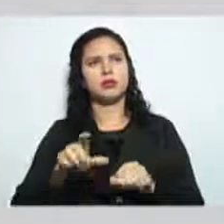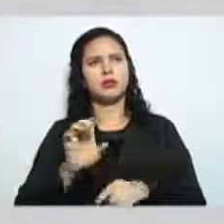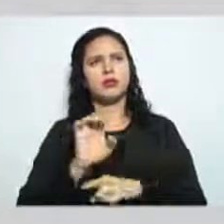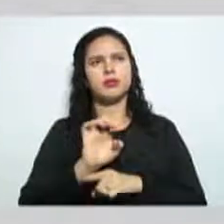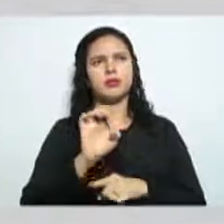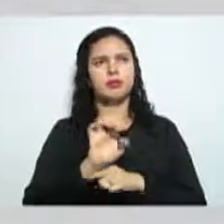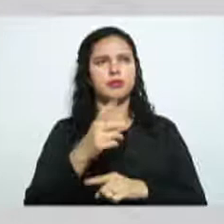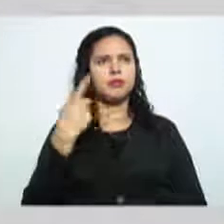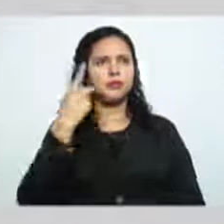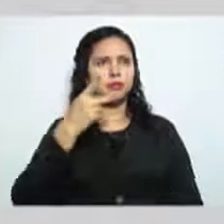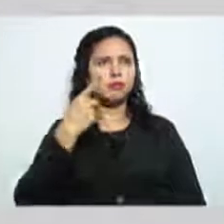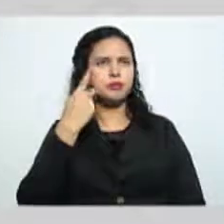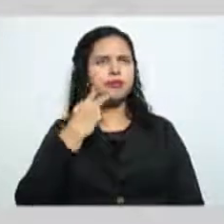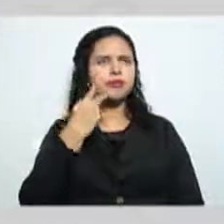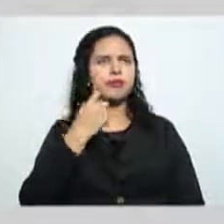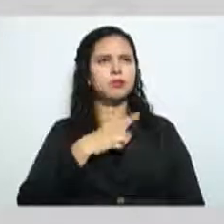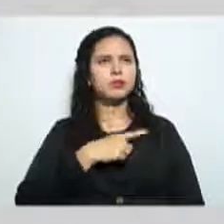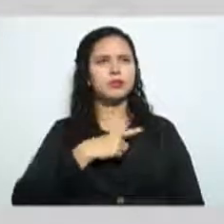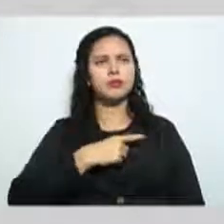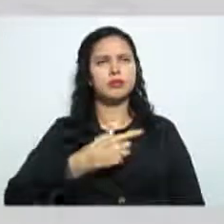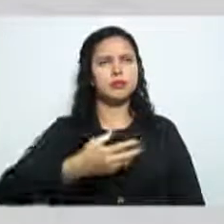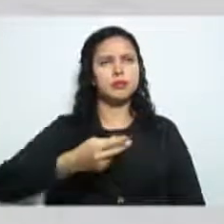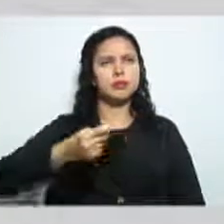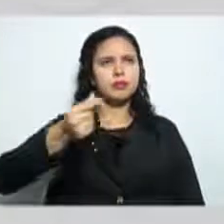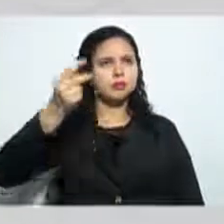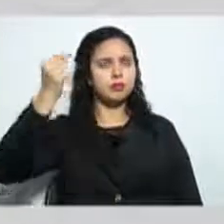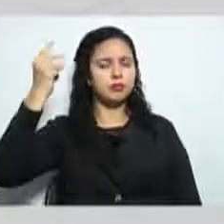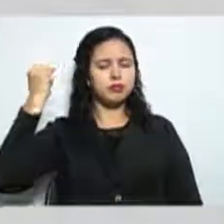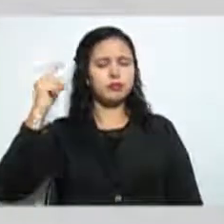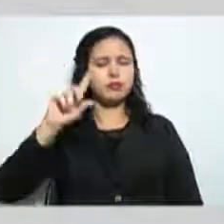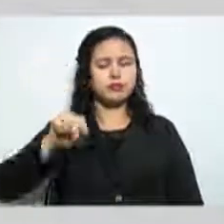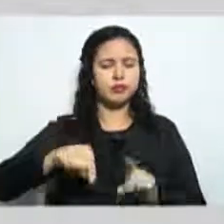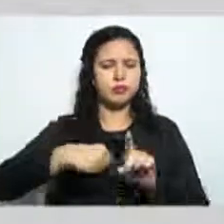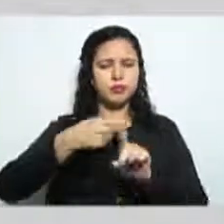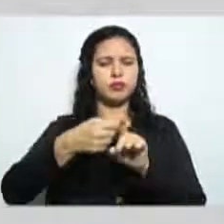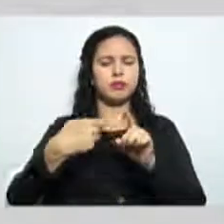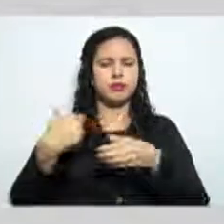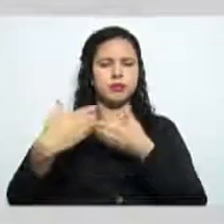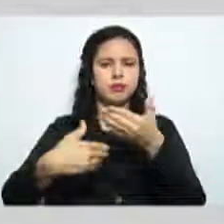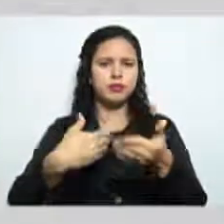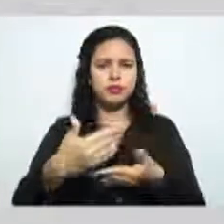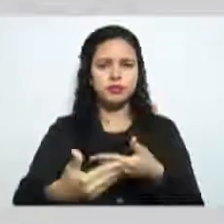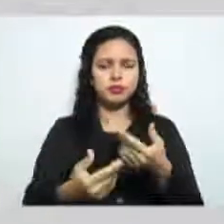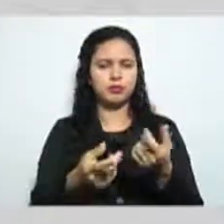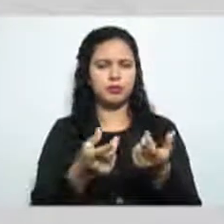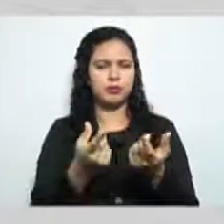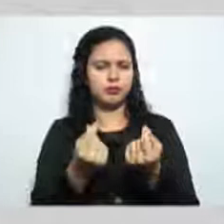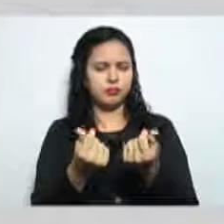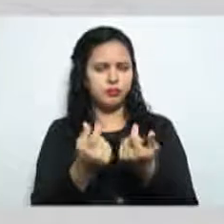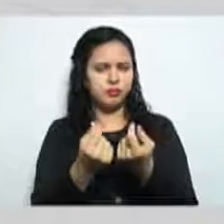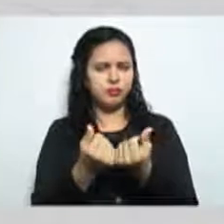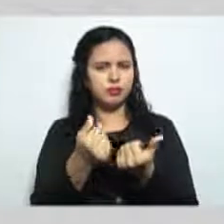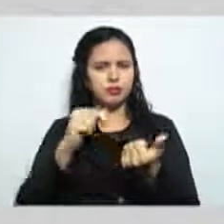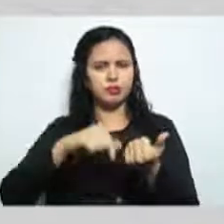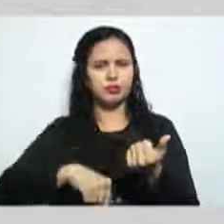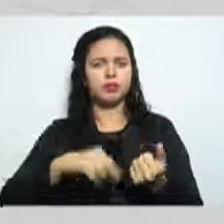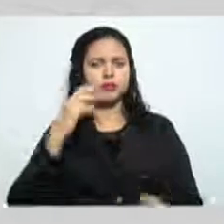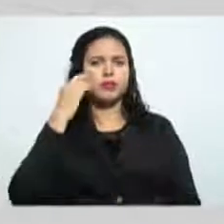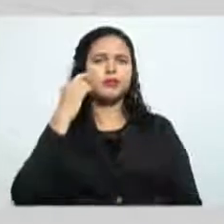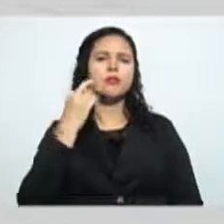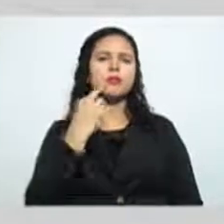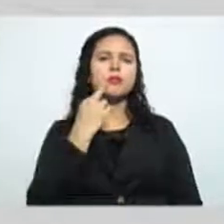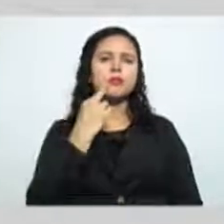de regularização fundiária no passado, o que foi muito positivo para o desenvolvimento econômico de Rondônia, tanto pela ocupação quanto